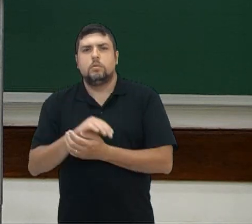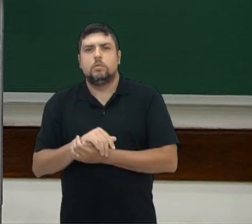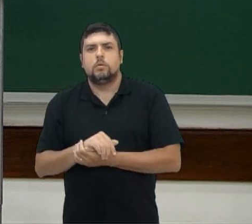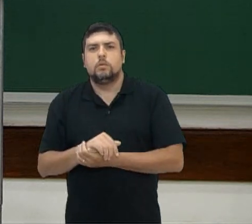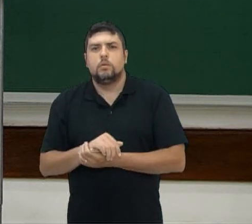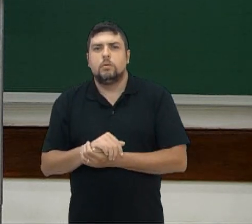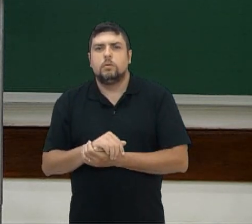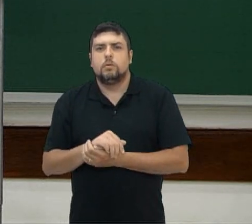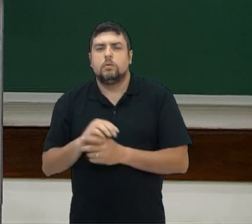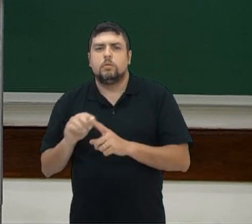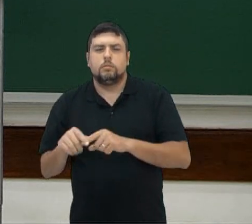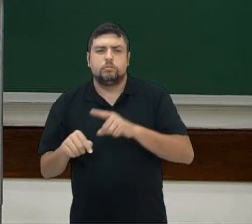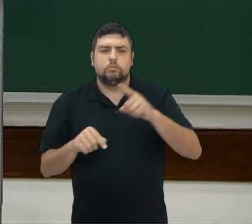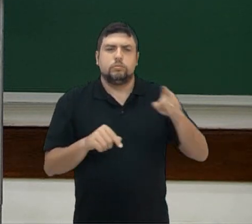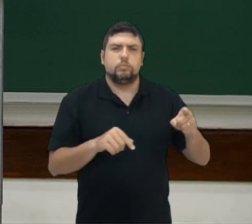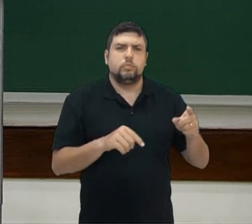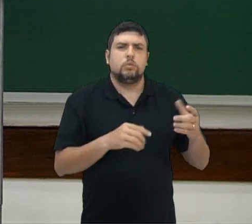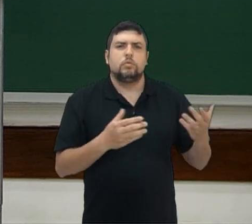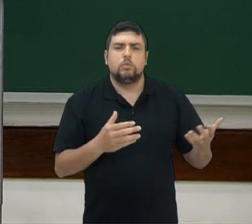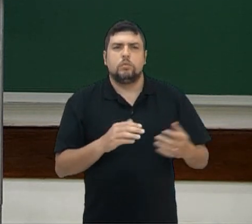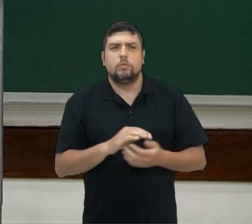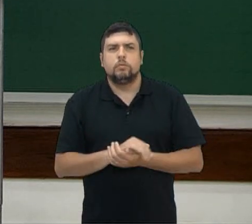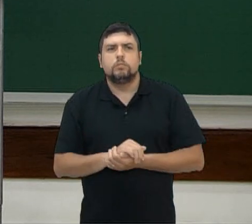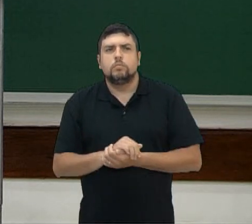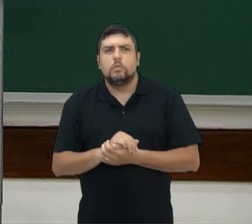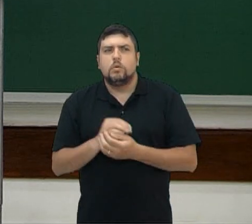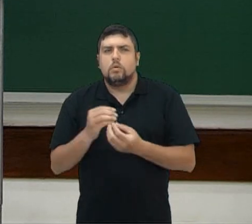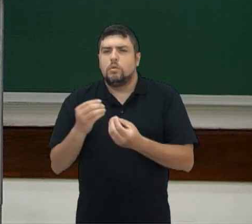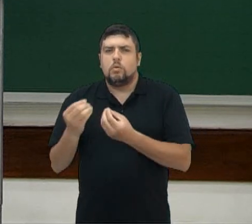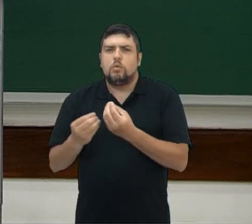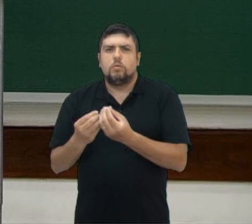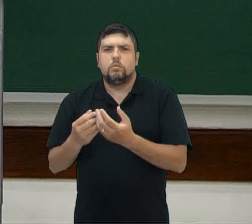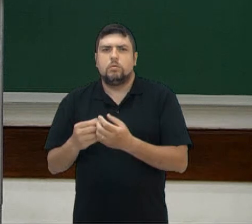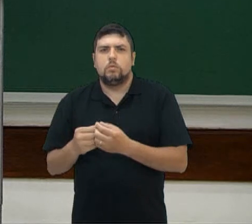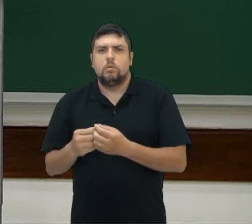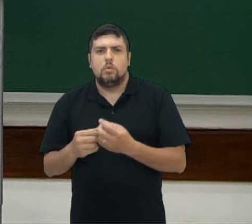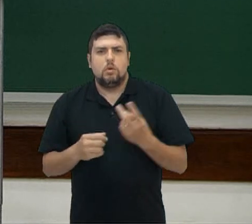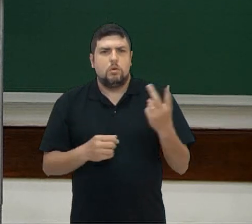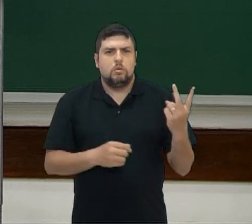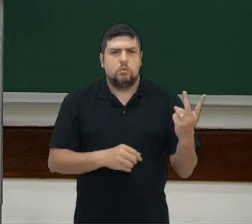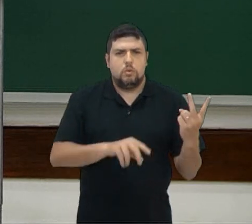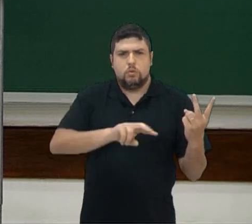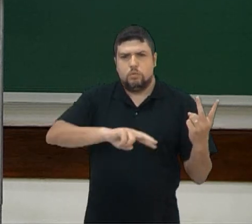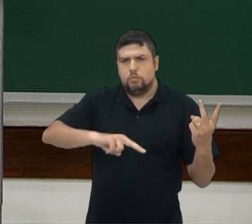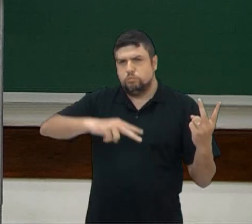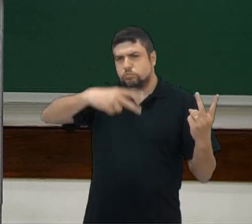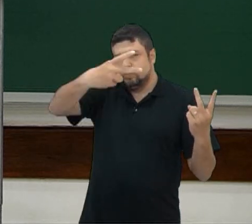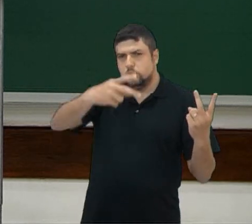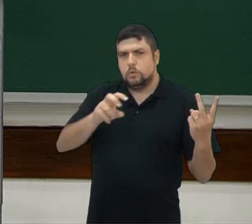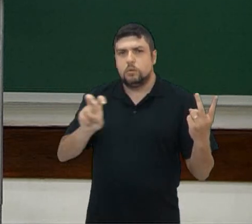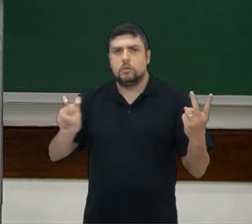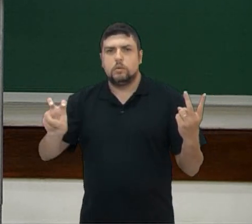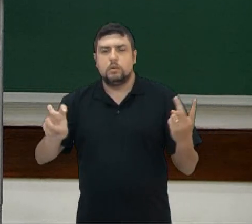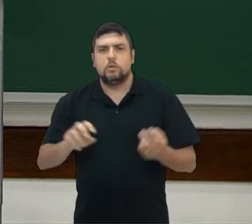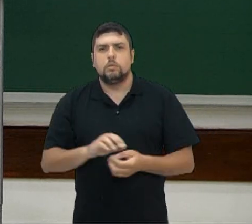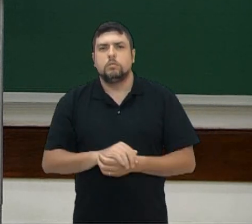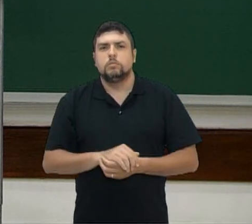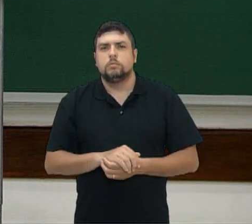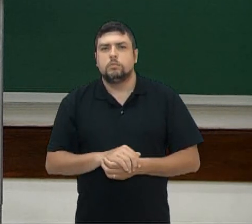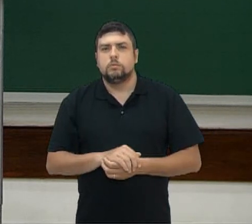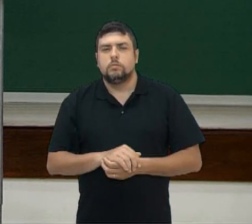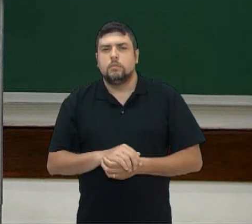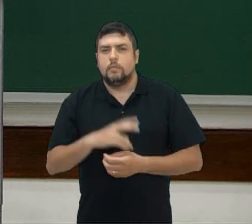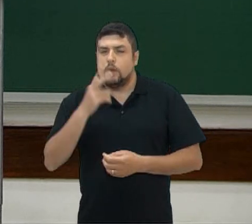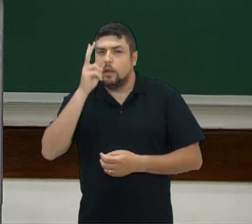polígono. O que significa se 2 está para 5? Bem simples. Lembra a historinha que eu dei o exemplo da